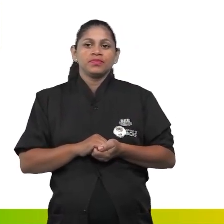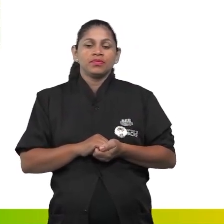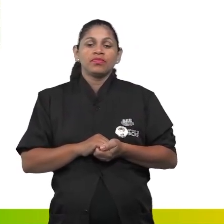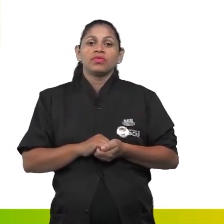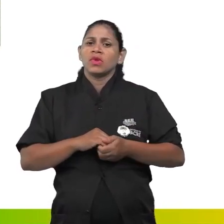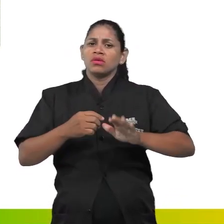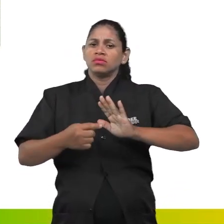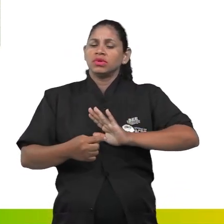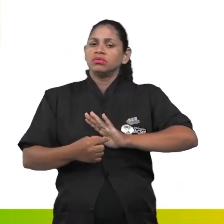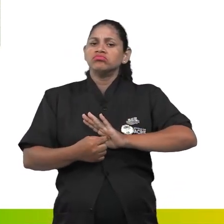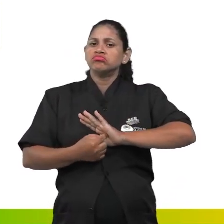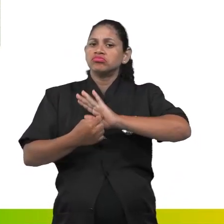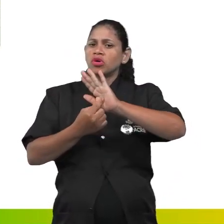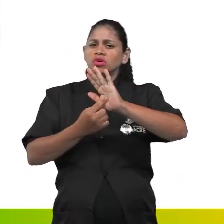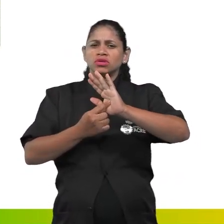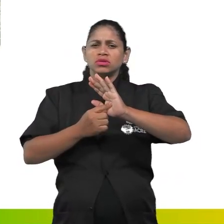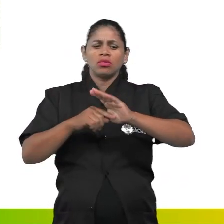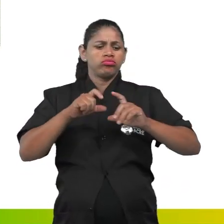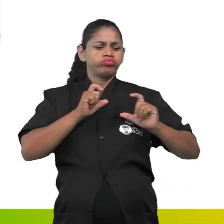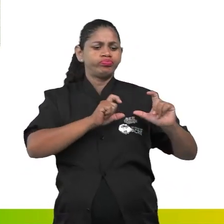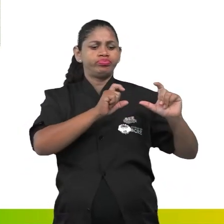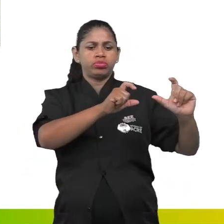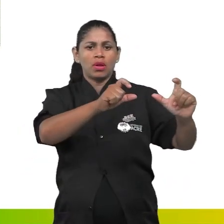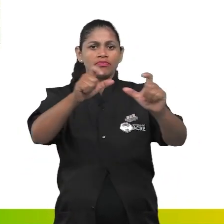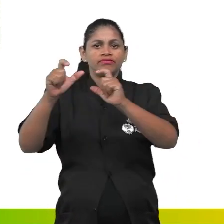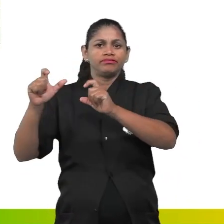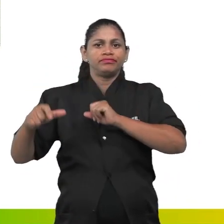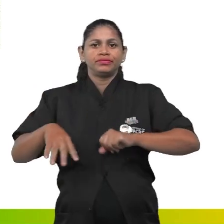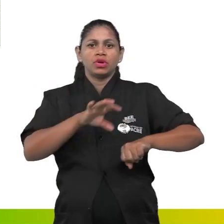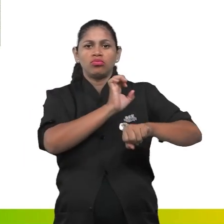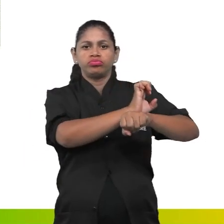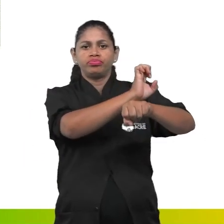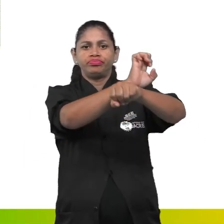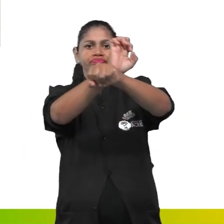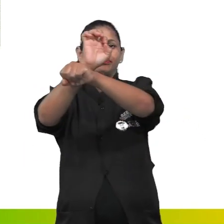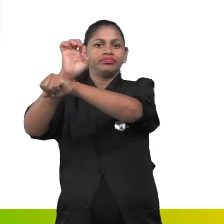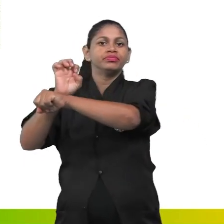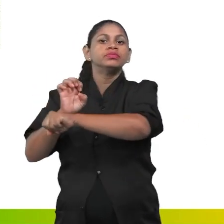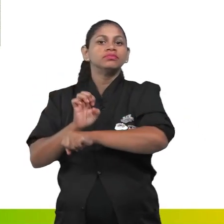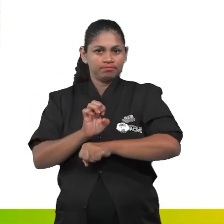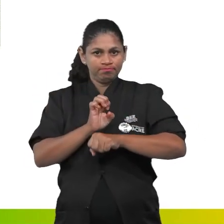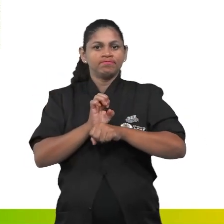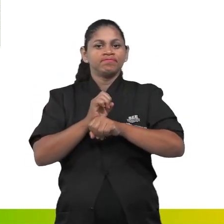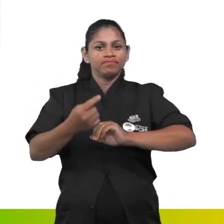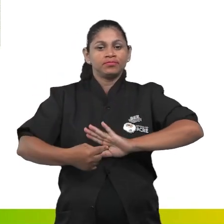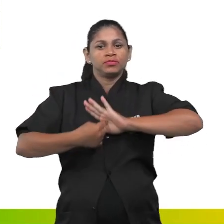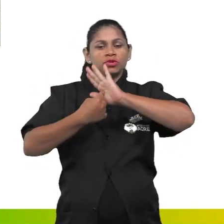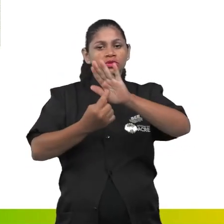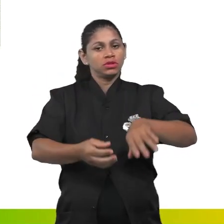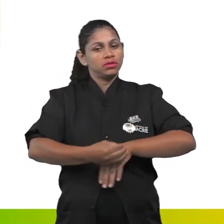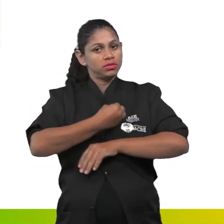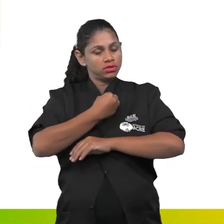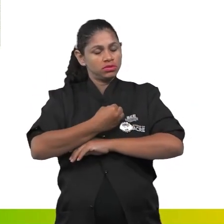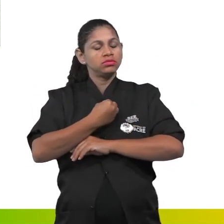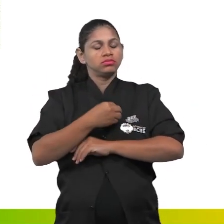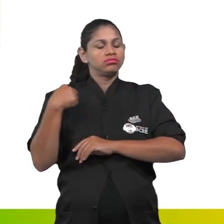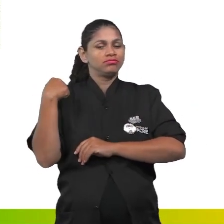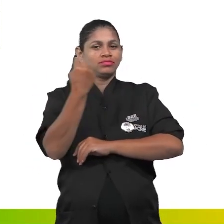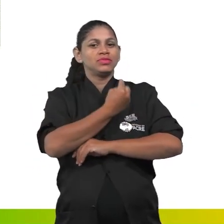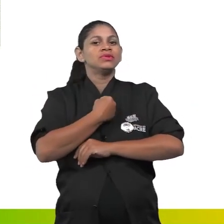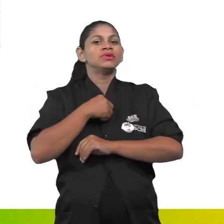outros estados, fazendo sempre trazendo a participação do nosso estado do Acre,